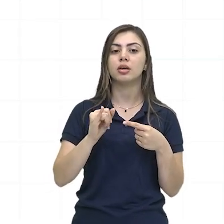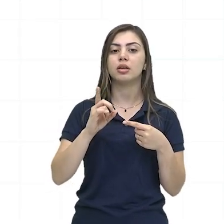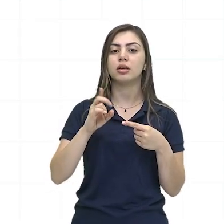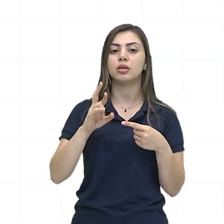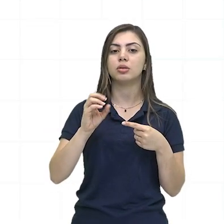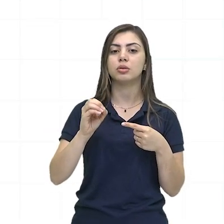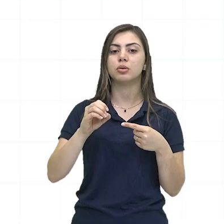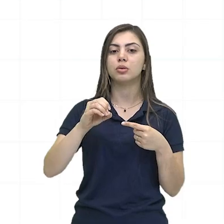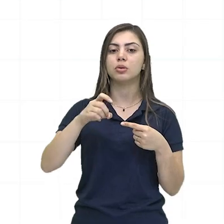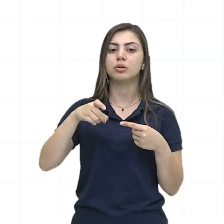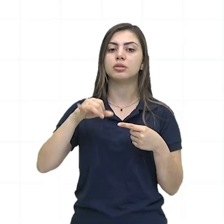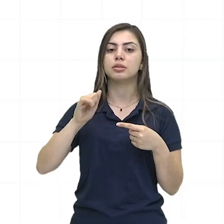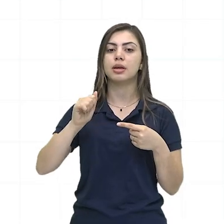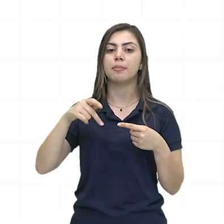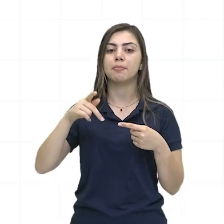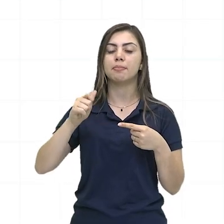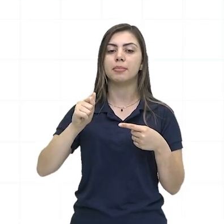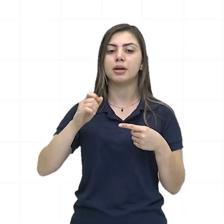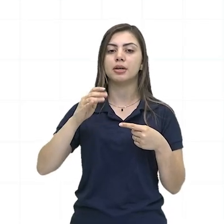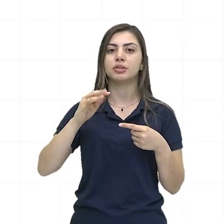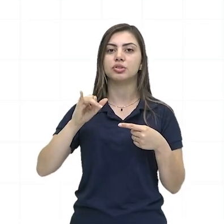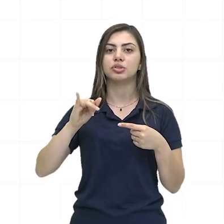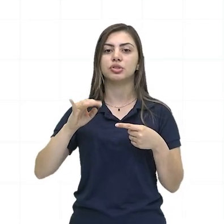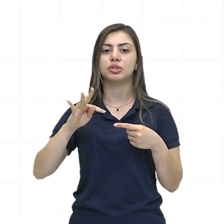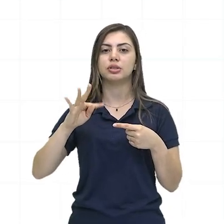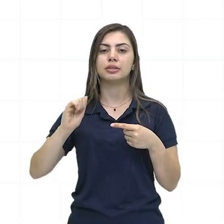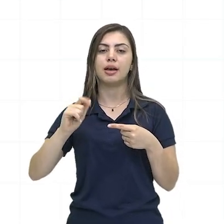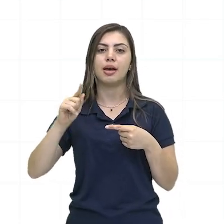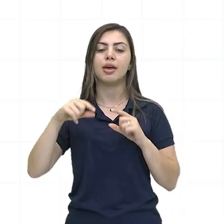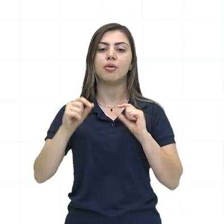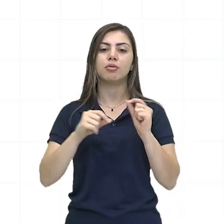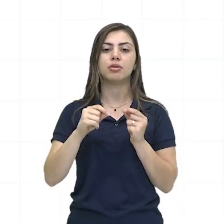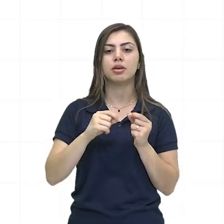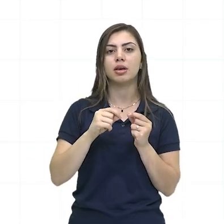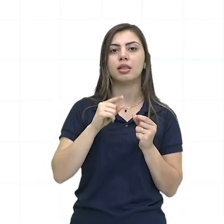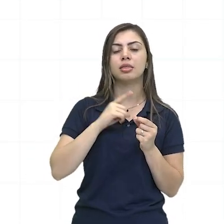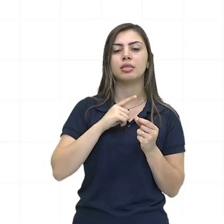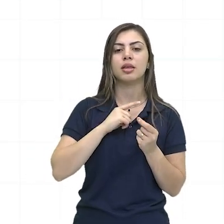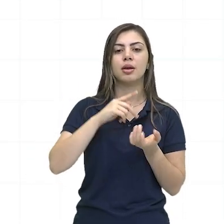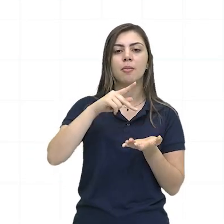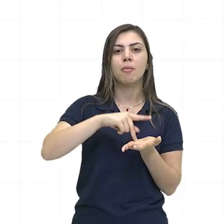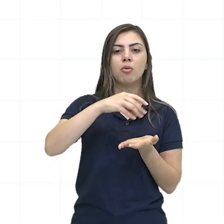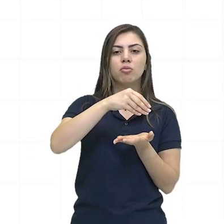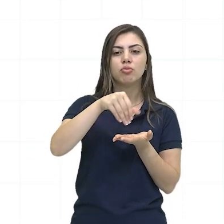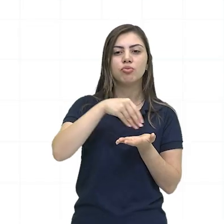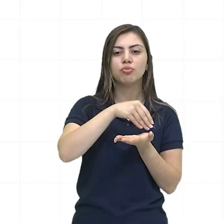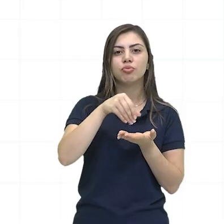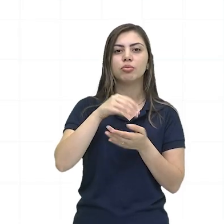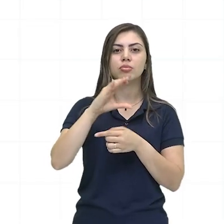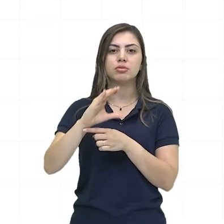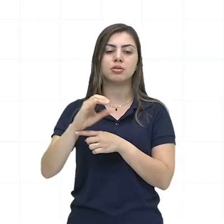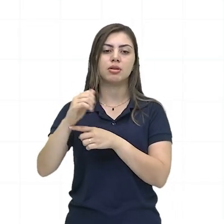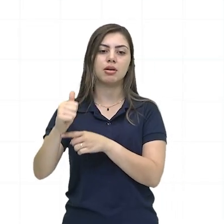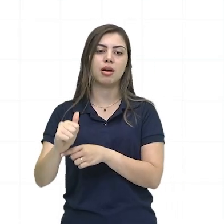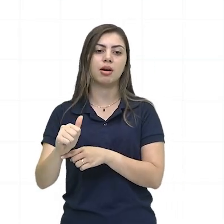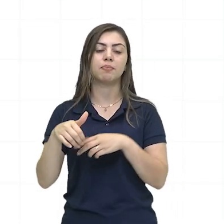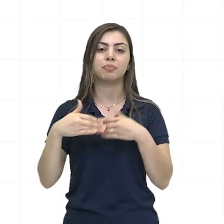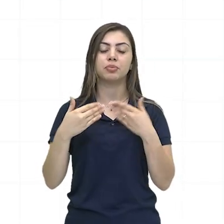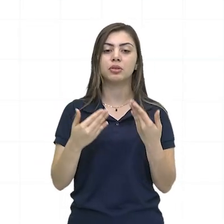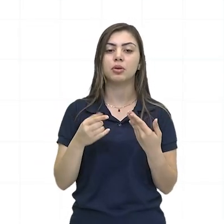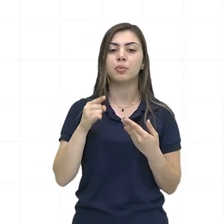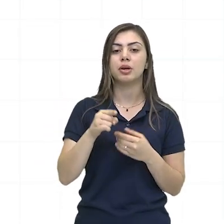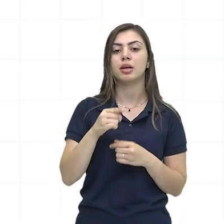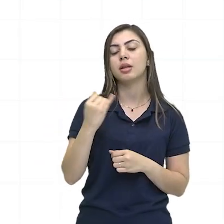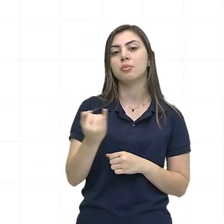hidroxiapatita, que é o fosfato de cálcio, e esses cristais eles são responsáveis pela dureza